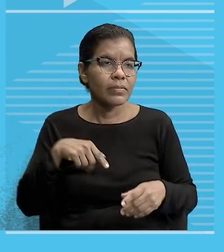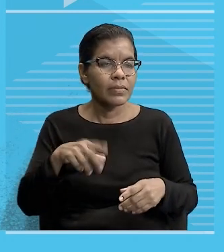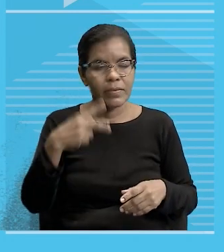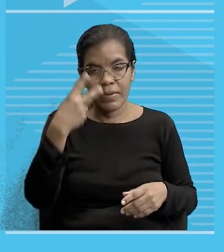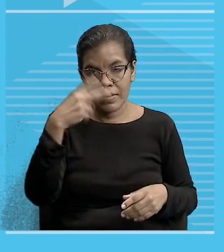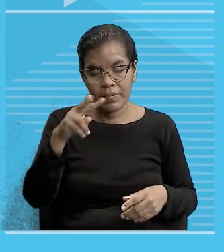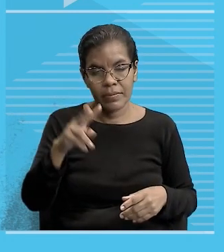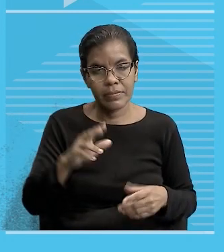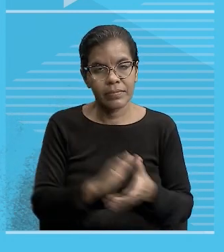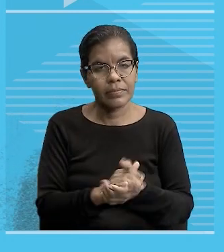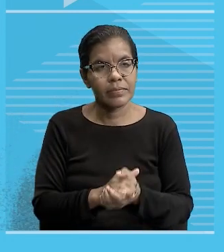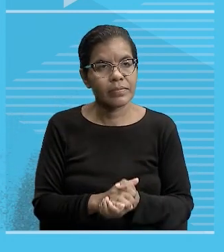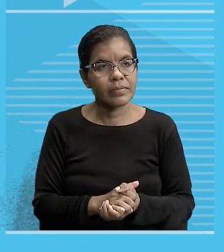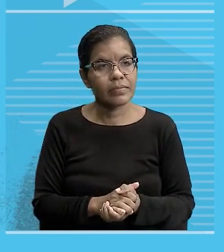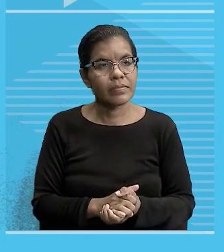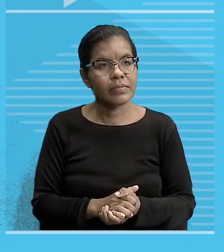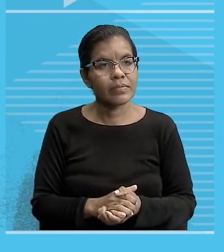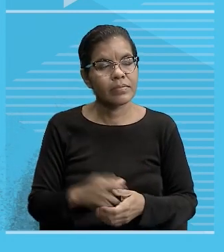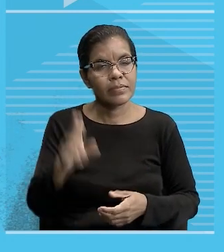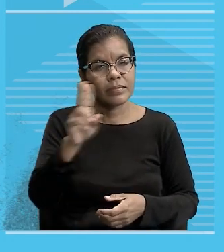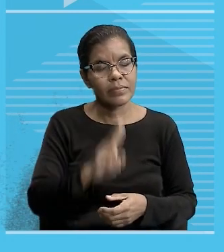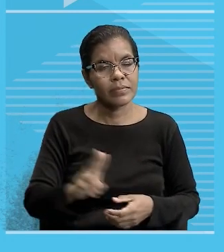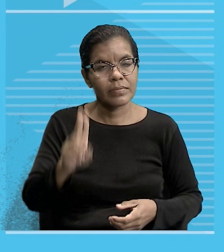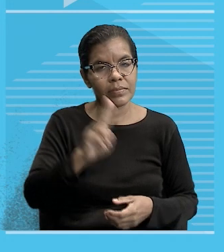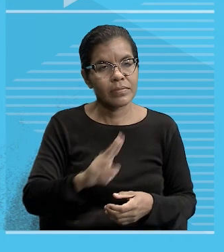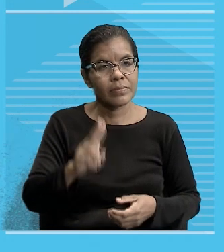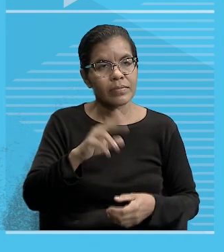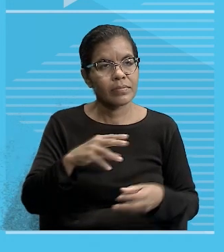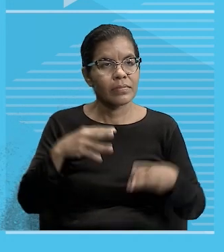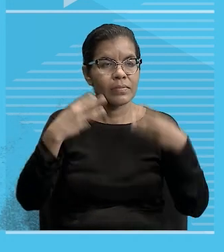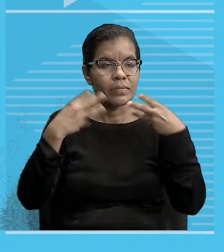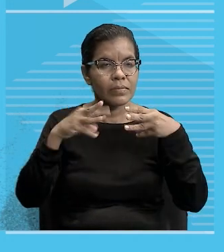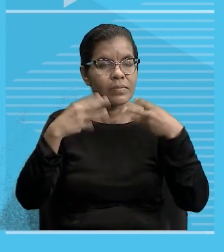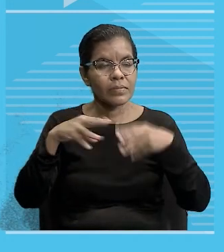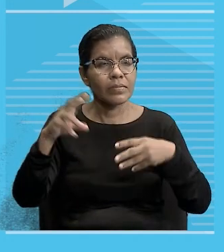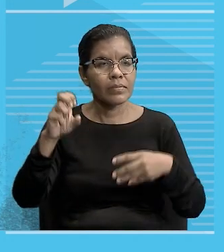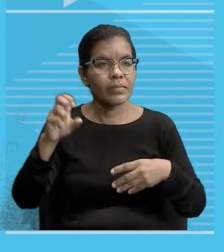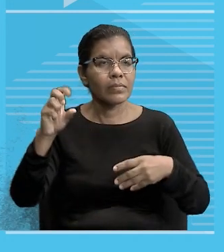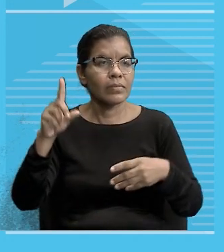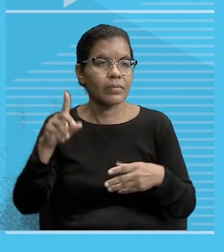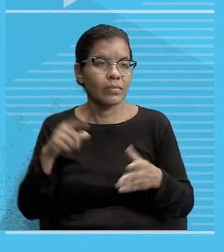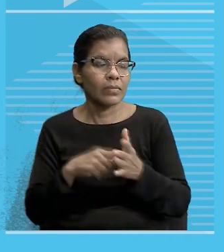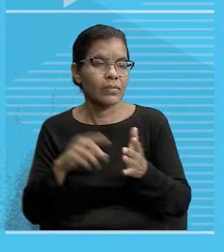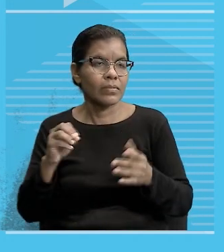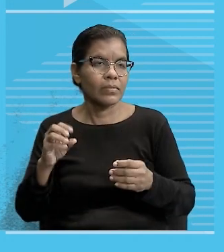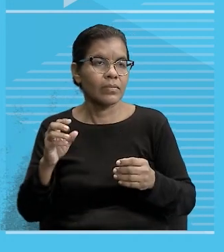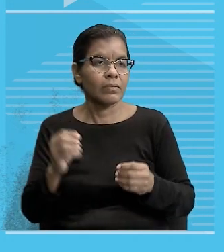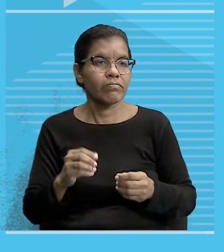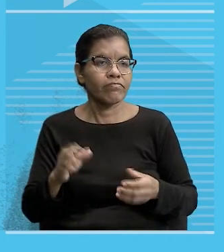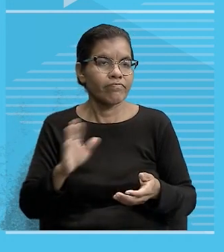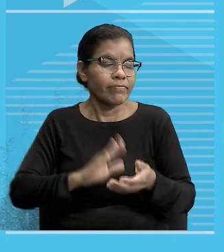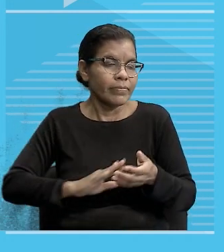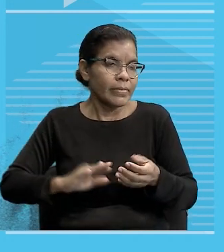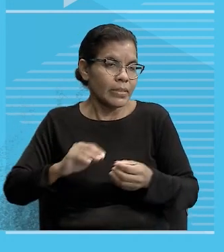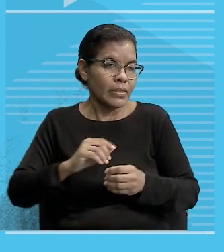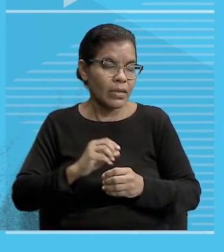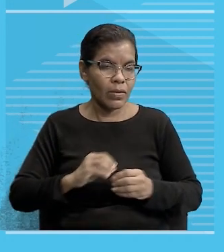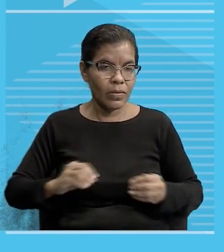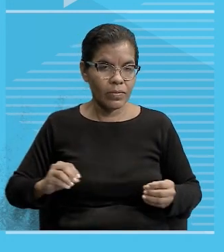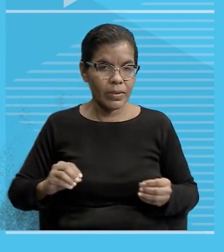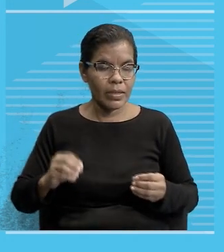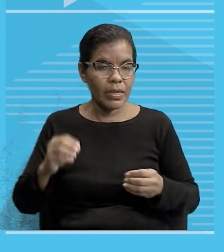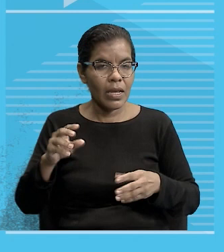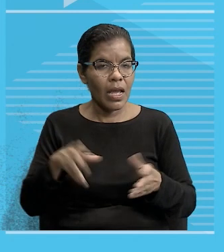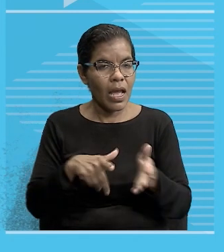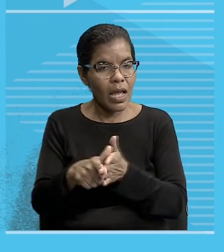ver a utilização do mar de 5.0 sem as análises de dados as análise de dados